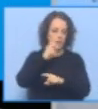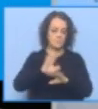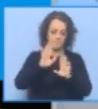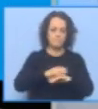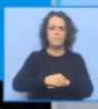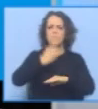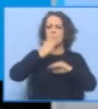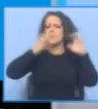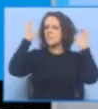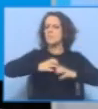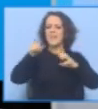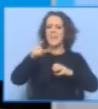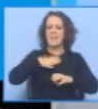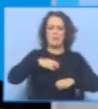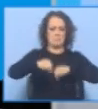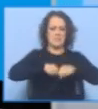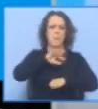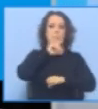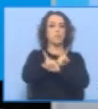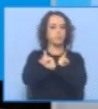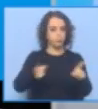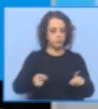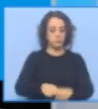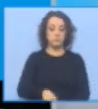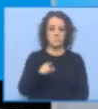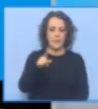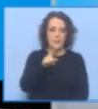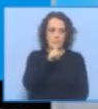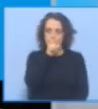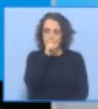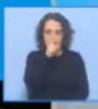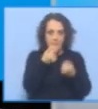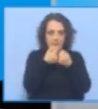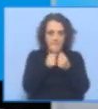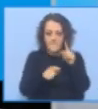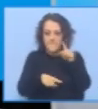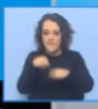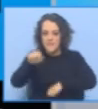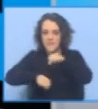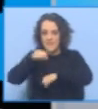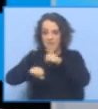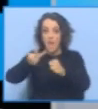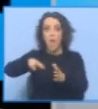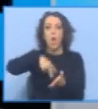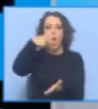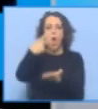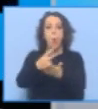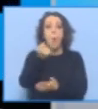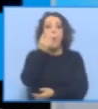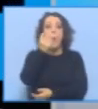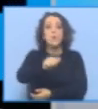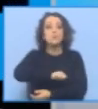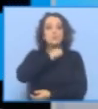muito e ele queria andar de bicicleta, mas a mãe não o deixou. E ele lá se escapou e foi andar de bicicleta, e caiu e ia morrendo. E ele aprendeu